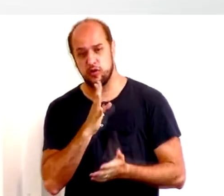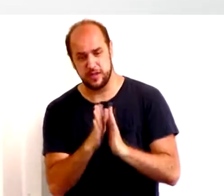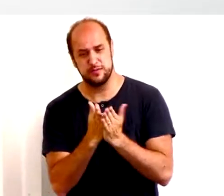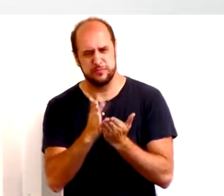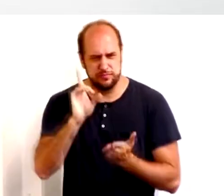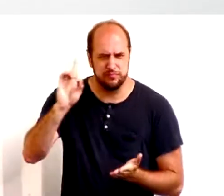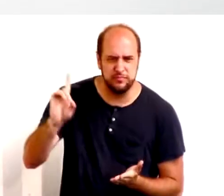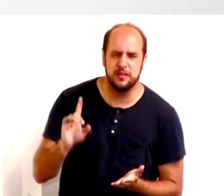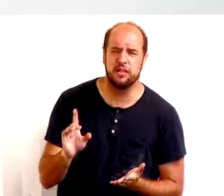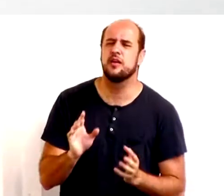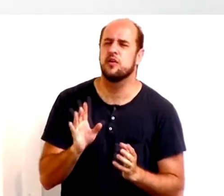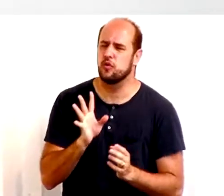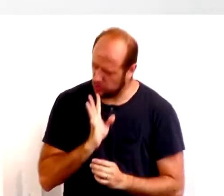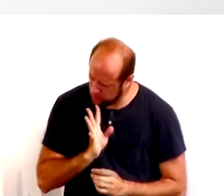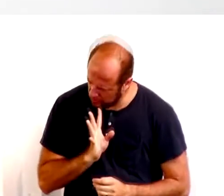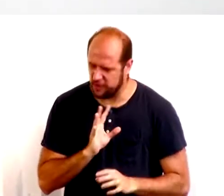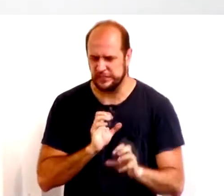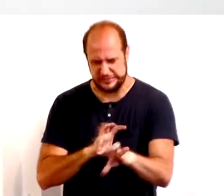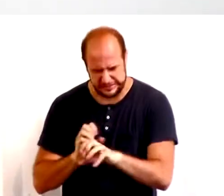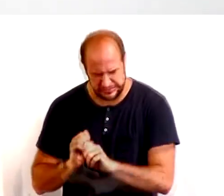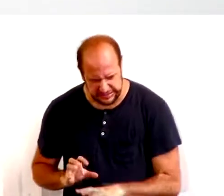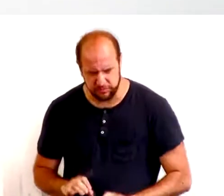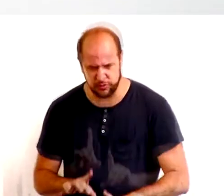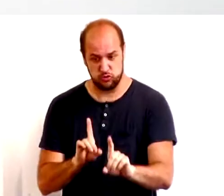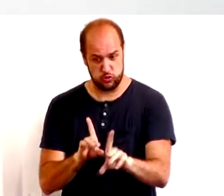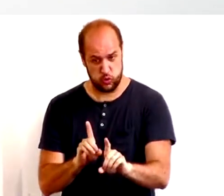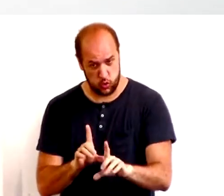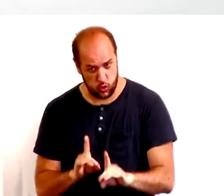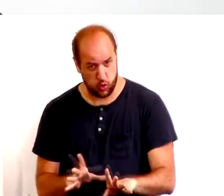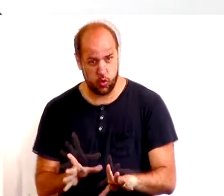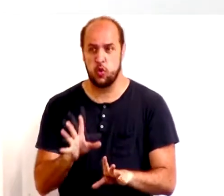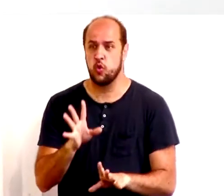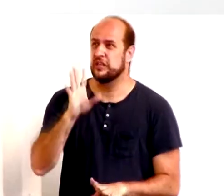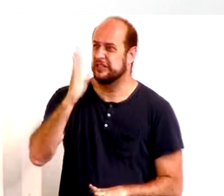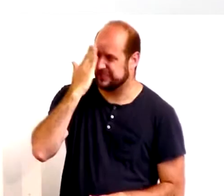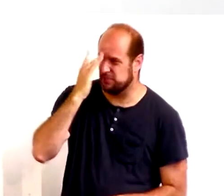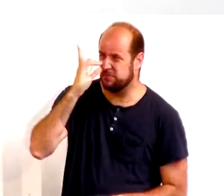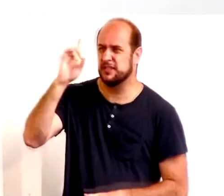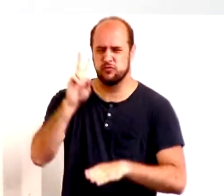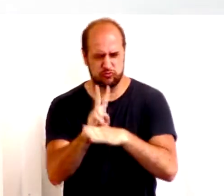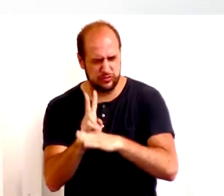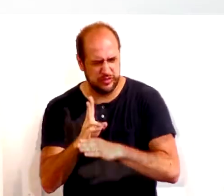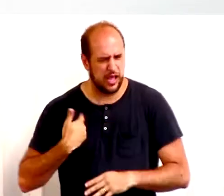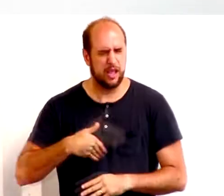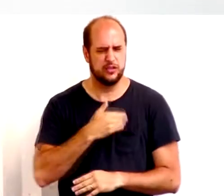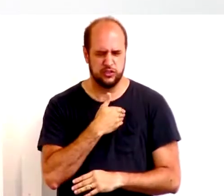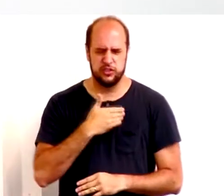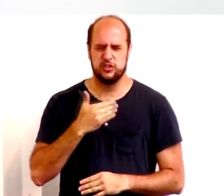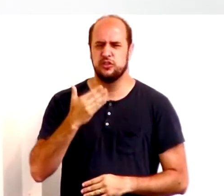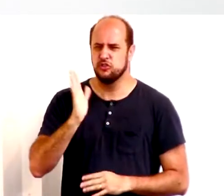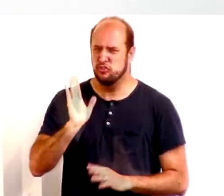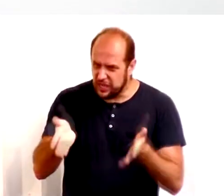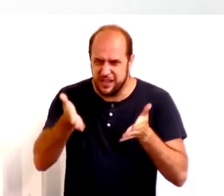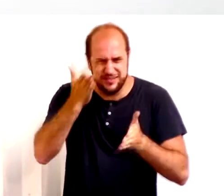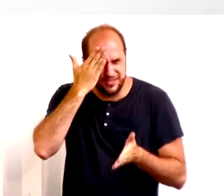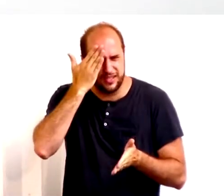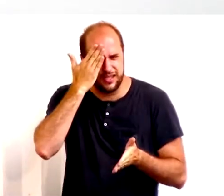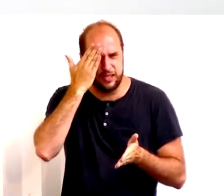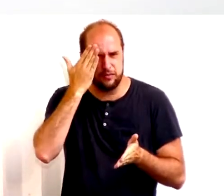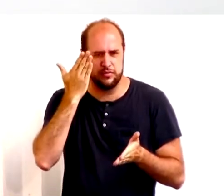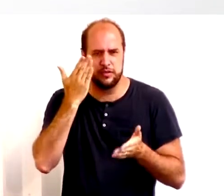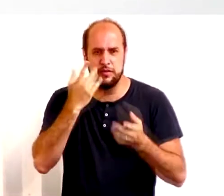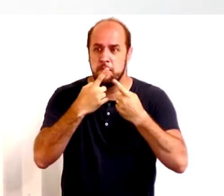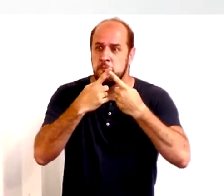doutrinas mais caras. Todos nós sabemos que Deus nos guarda, que Deus nos protege, é a doutrina da provisão. Agora, quando